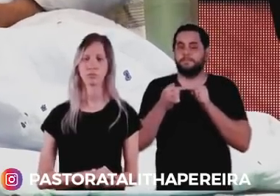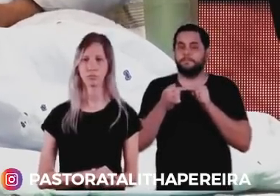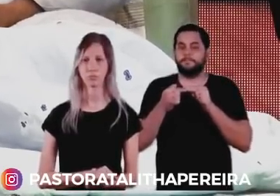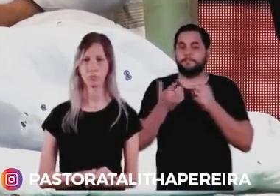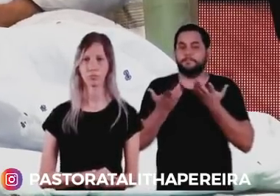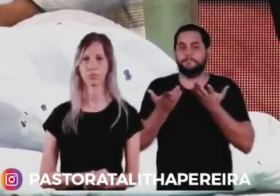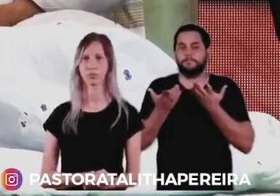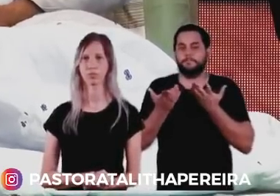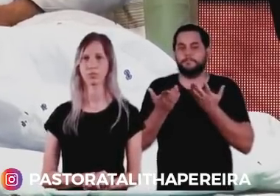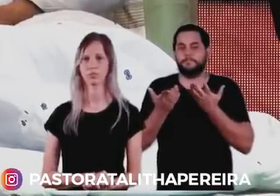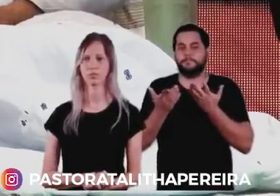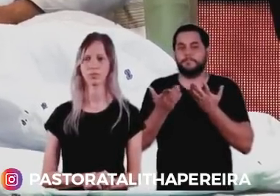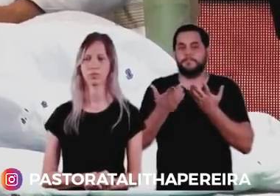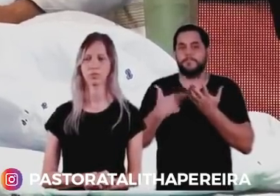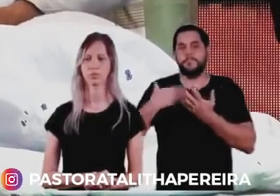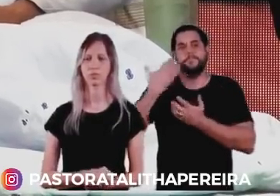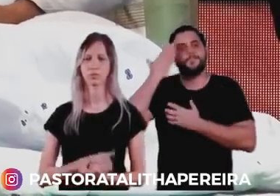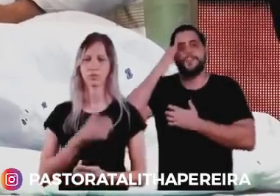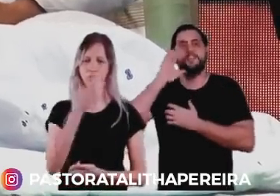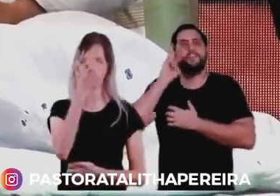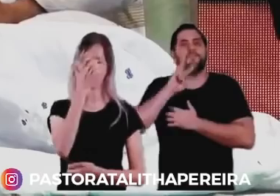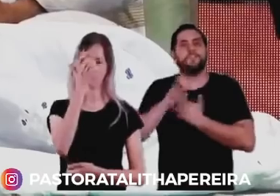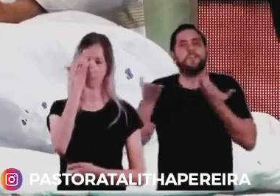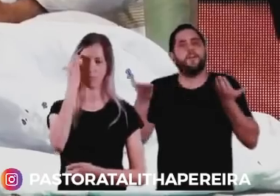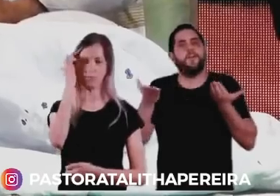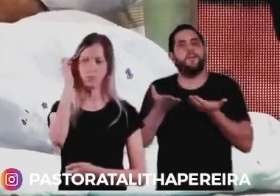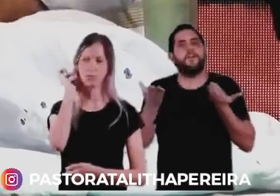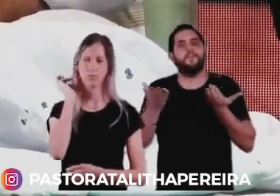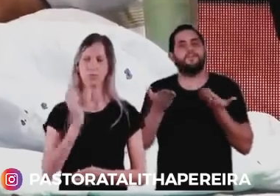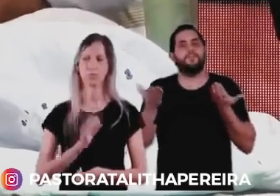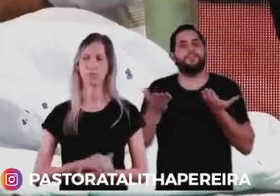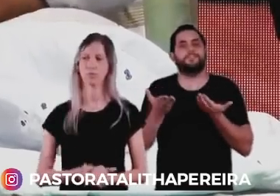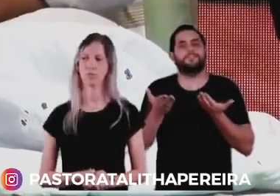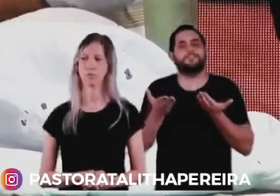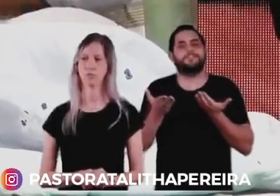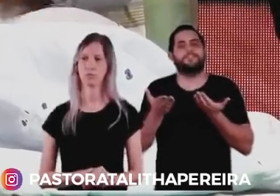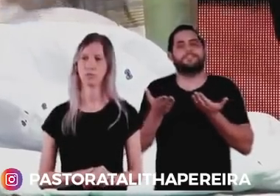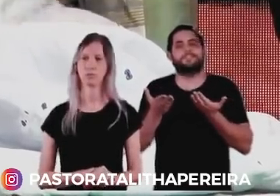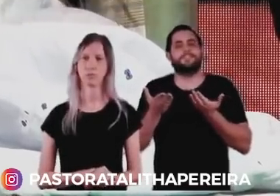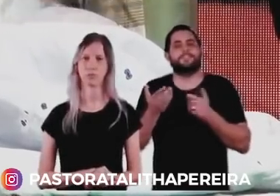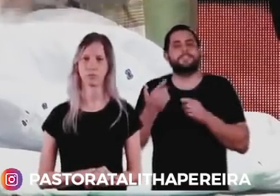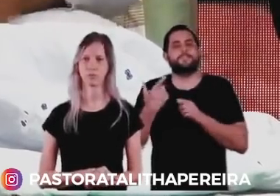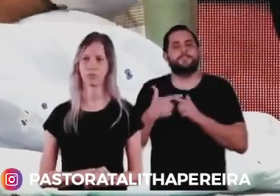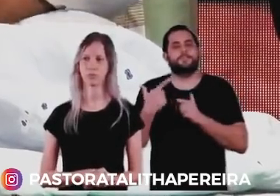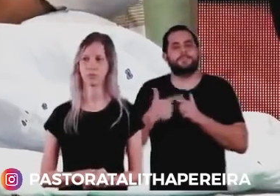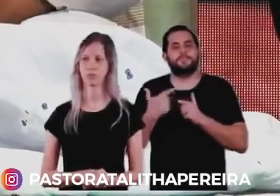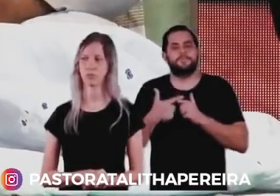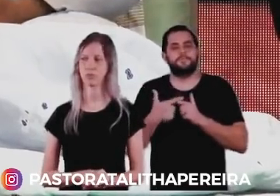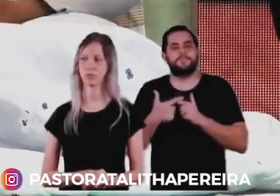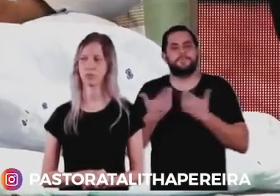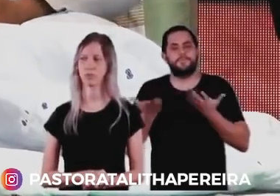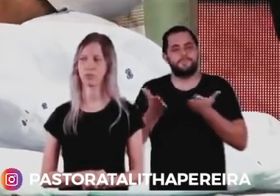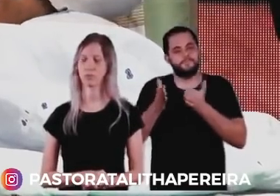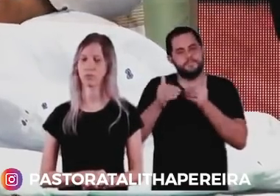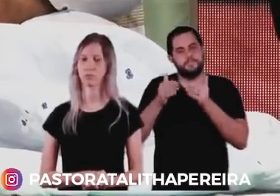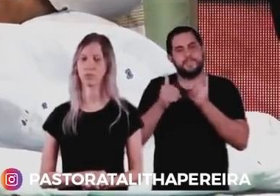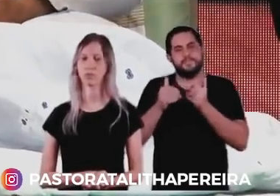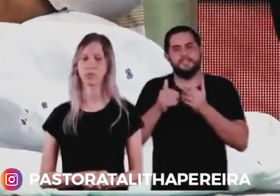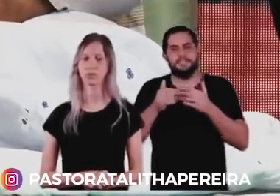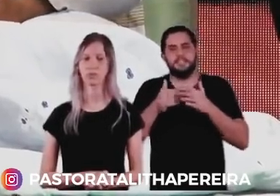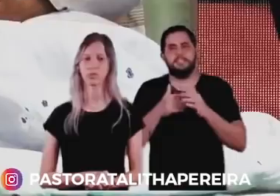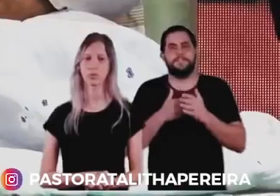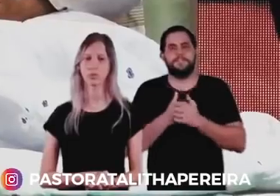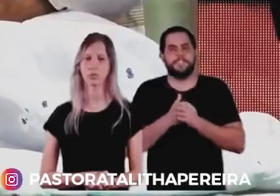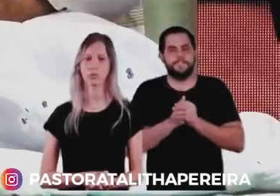a gente, é o que a gente não está vendo hoje em dia no lar, nos quartos. Eu queria pedir para vocês,